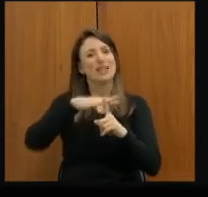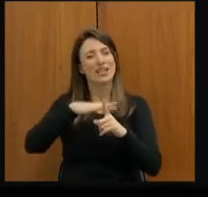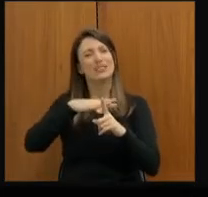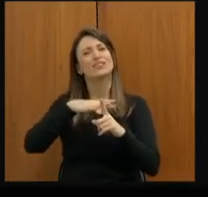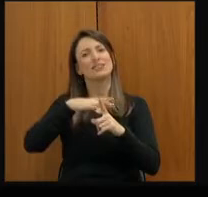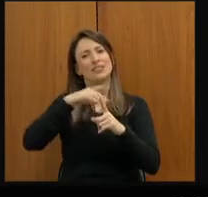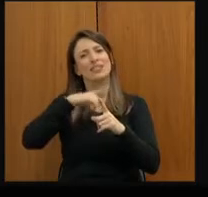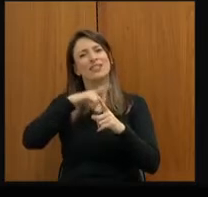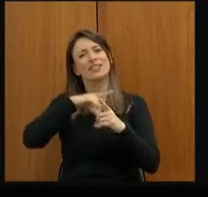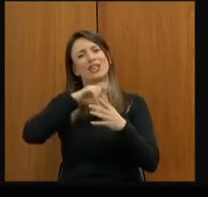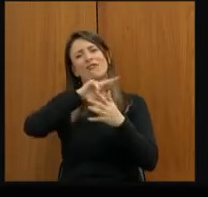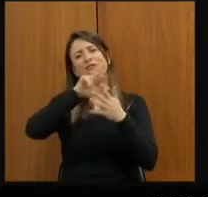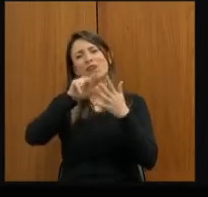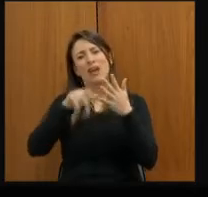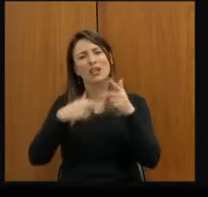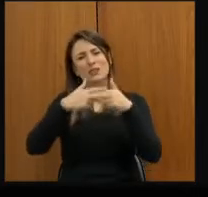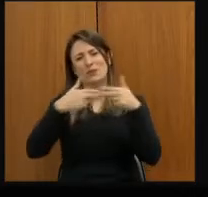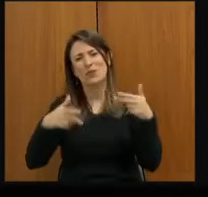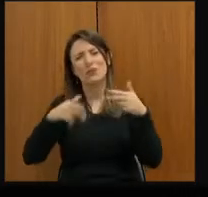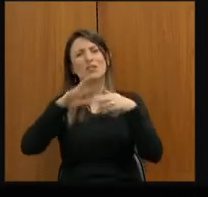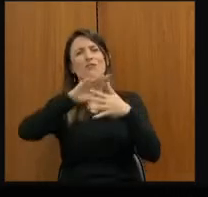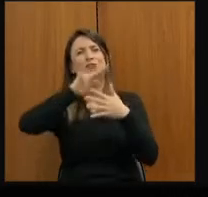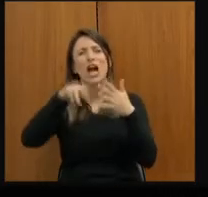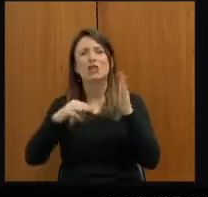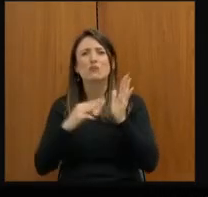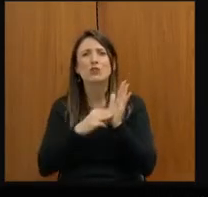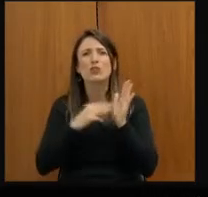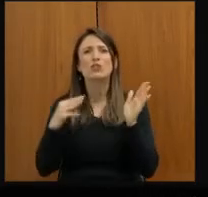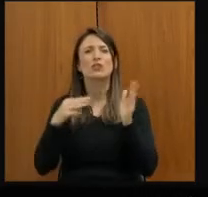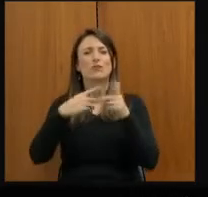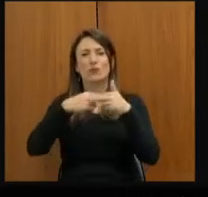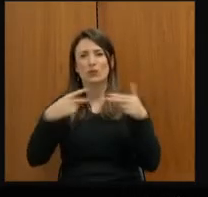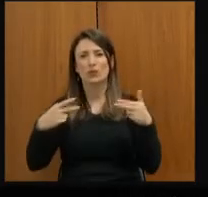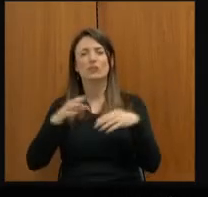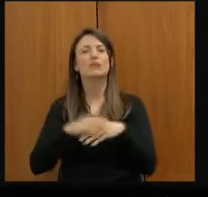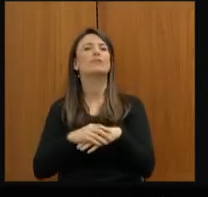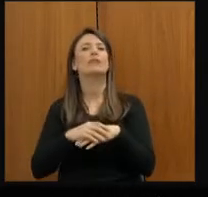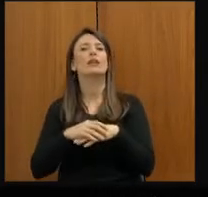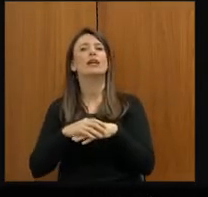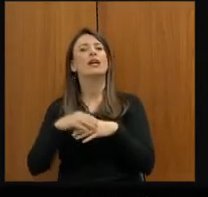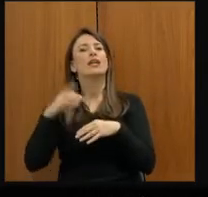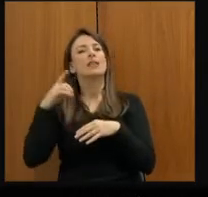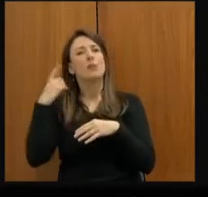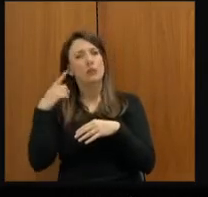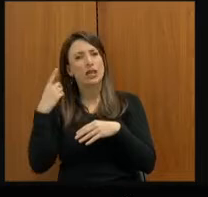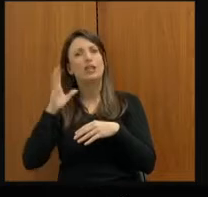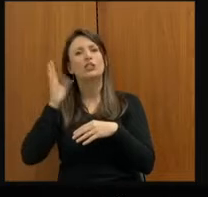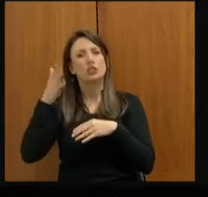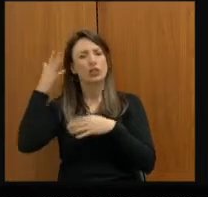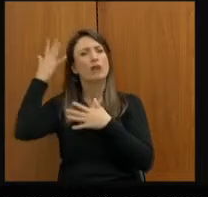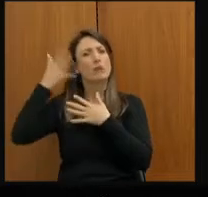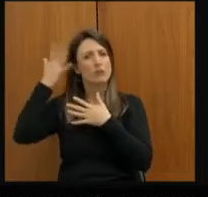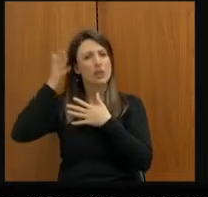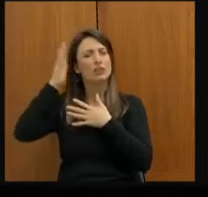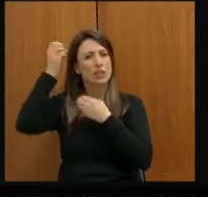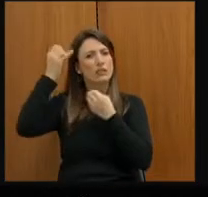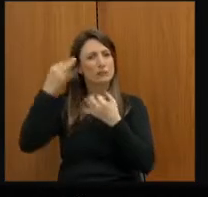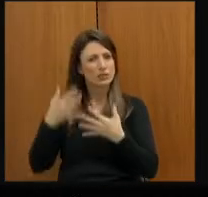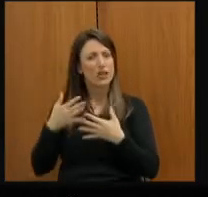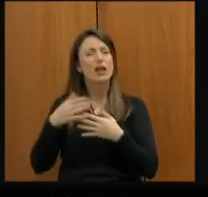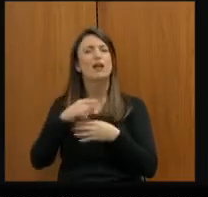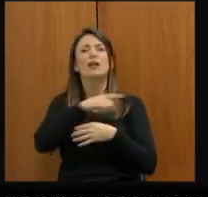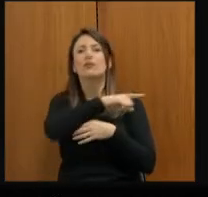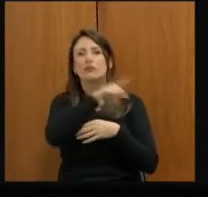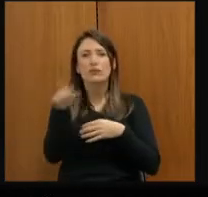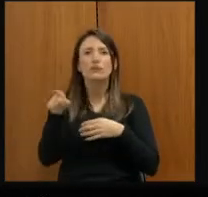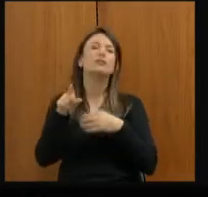fatores causas de Agentes as deputadas usaram A Tribuna e elas chamaram a intenção a